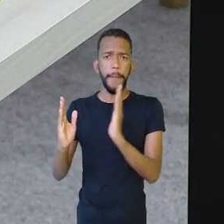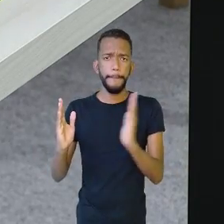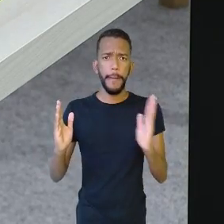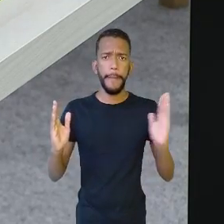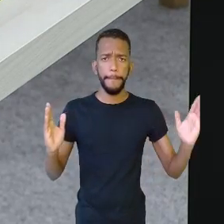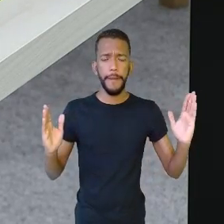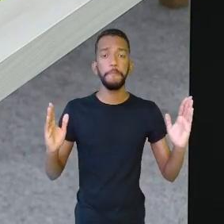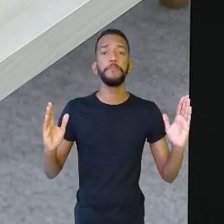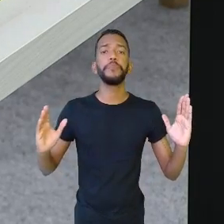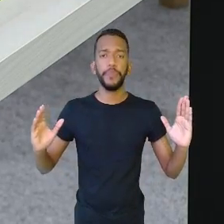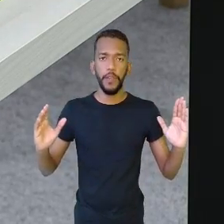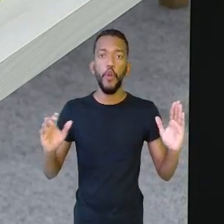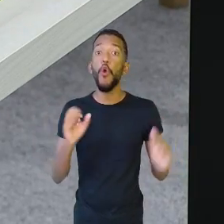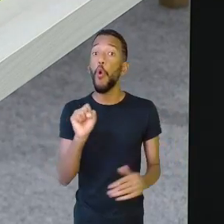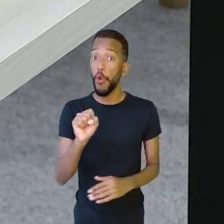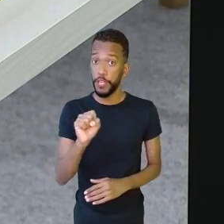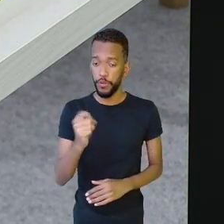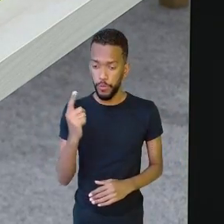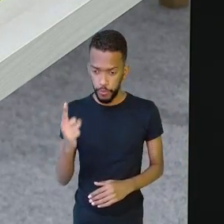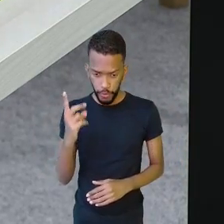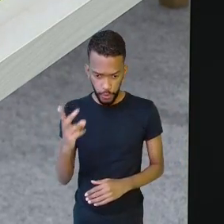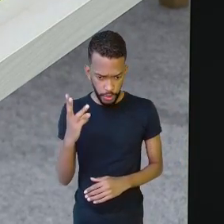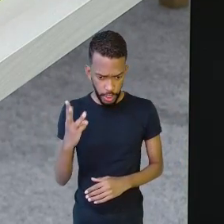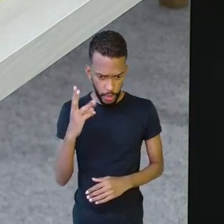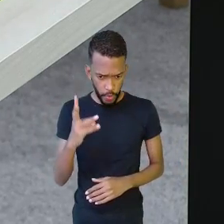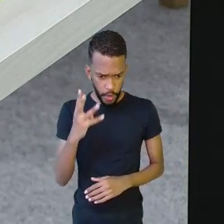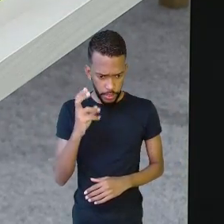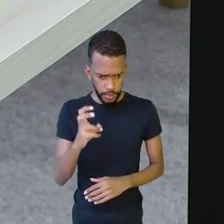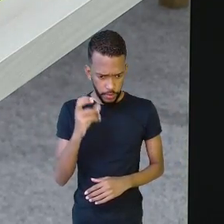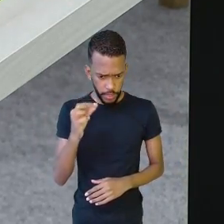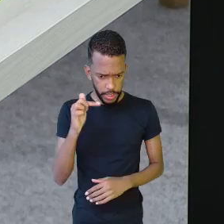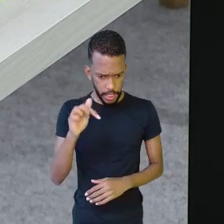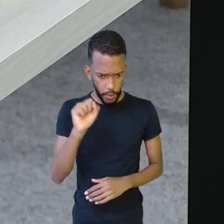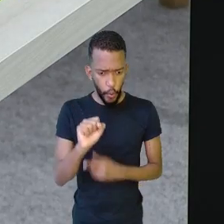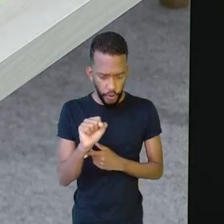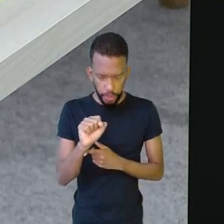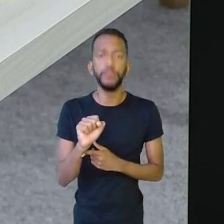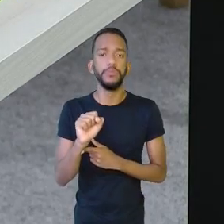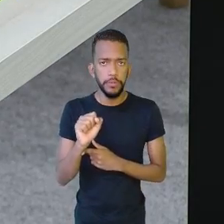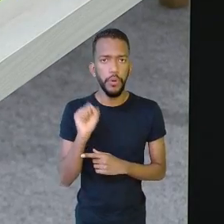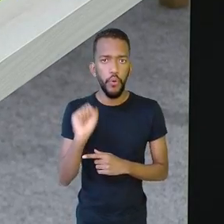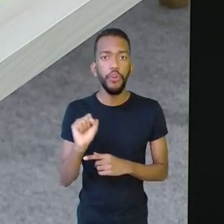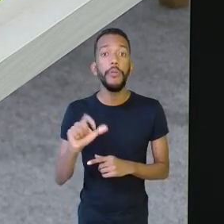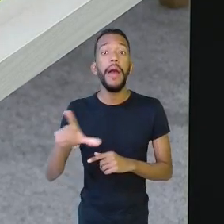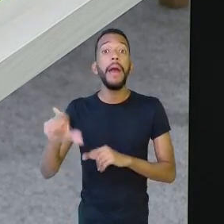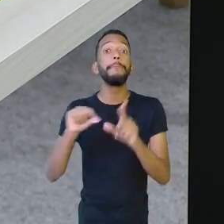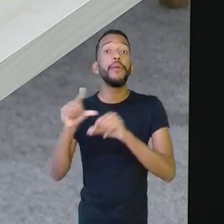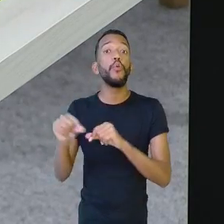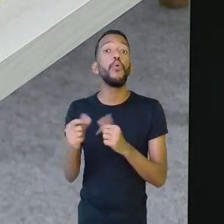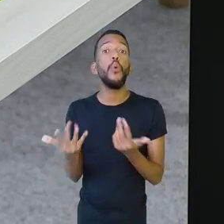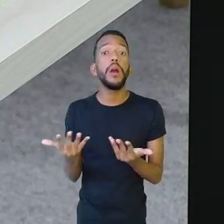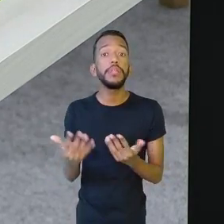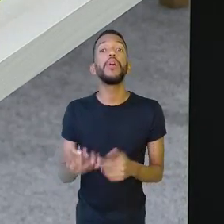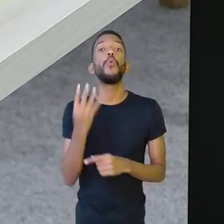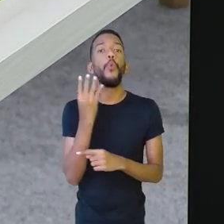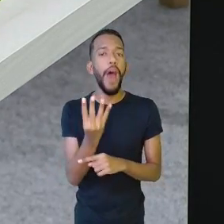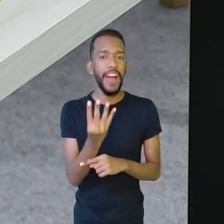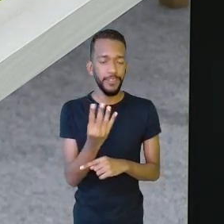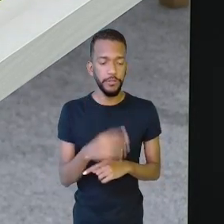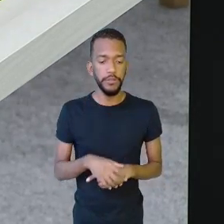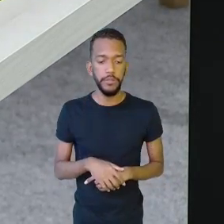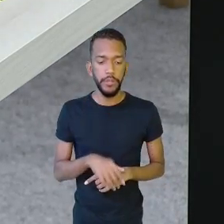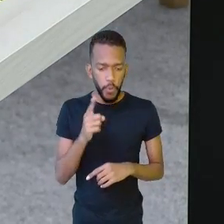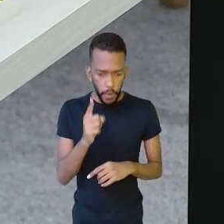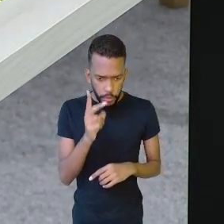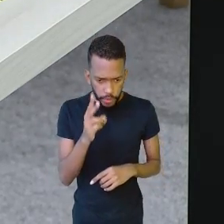em 8 partes. E dessas 8 partes, eu peguei quantas? 4.